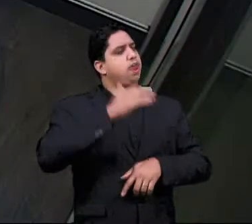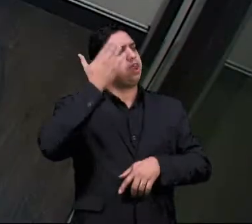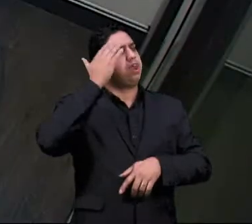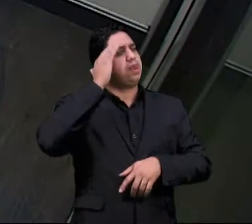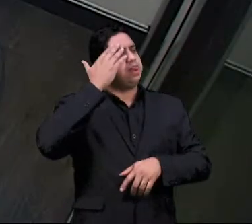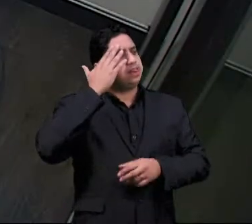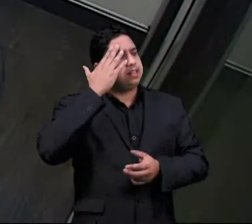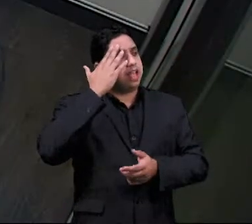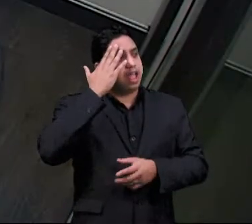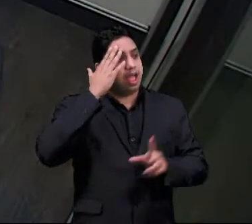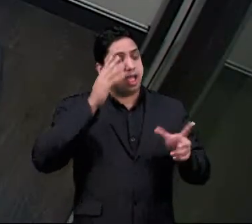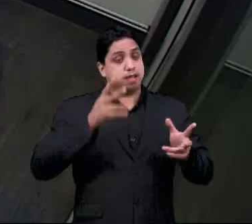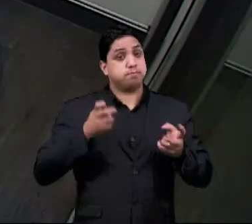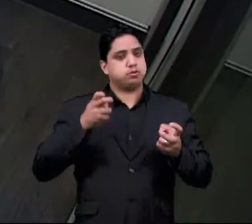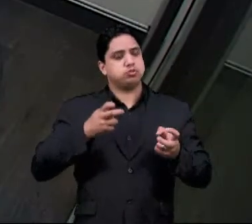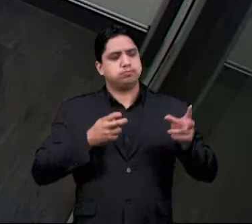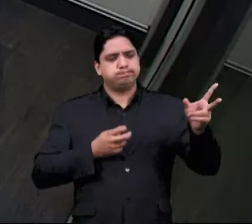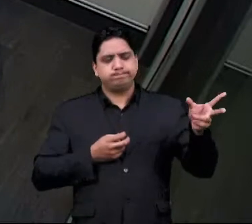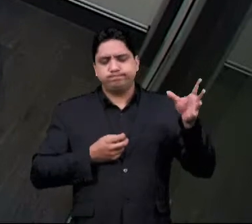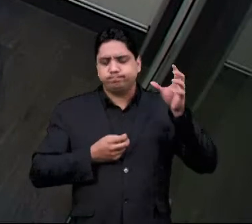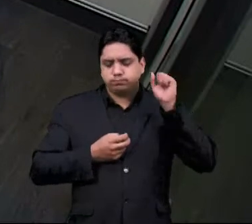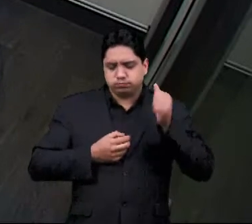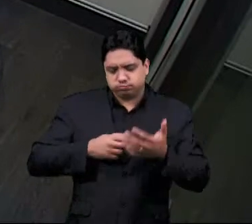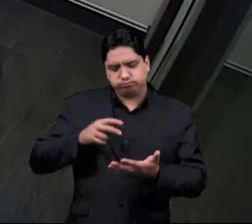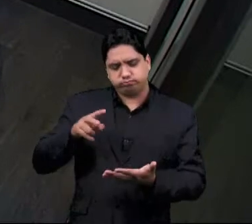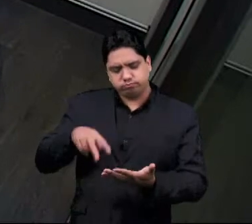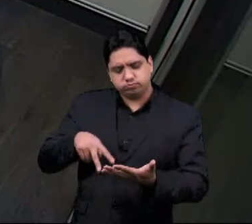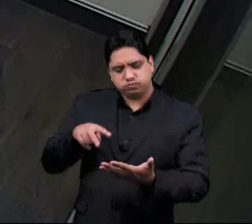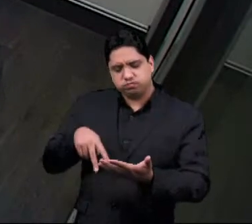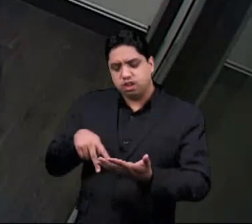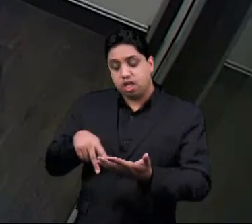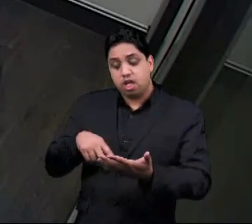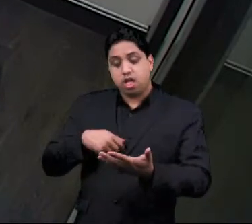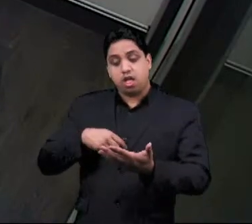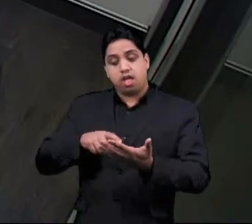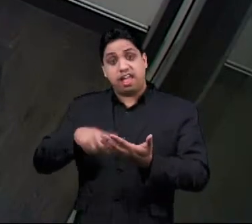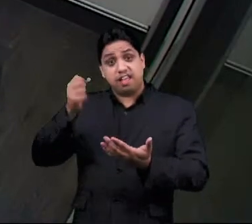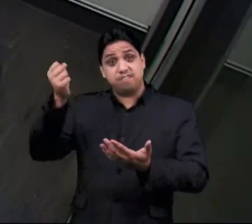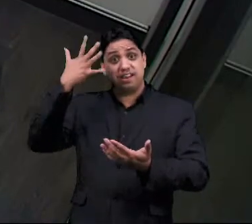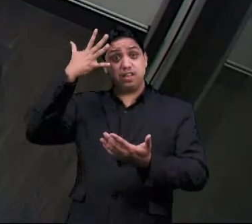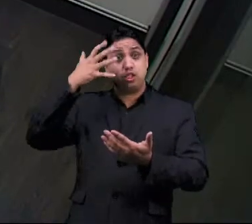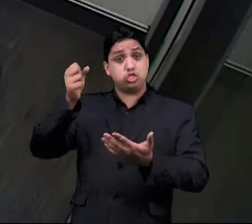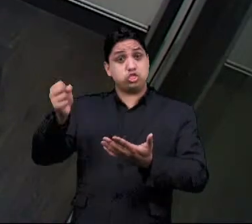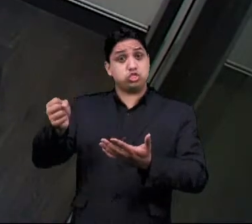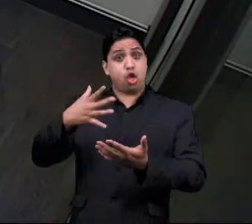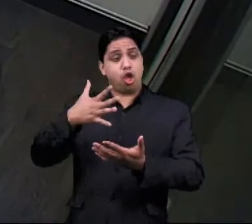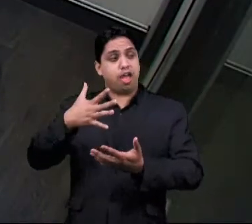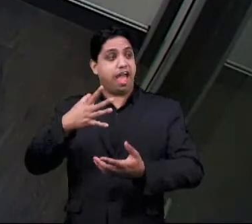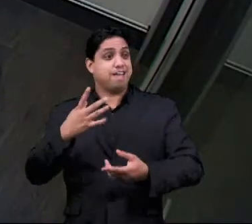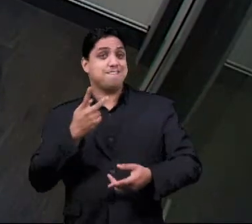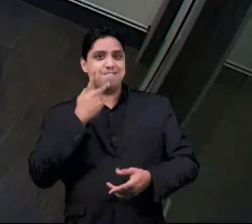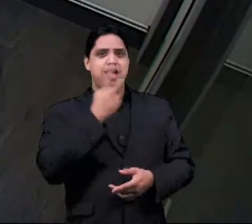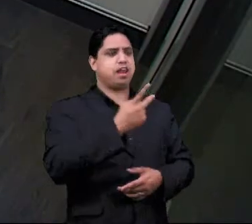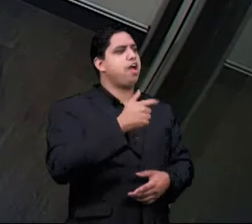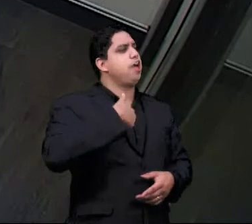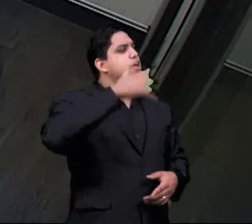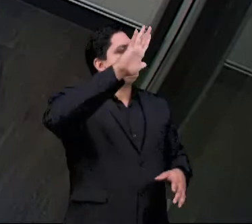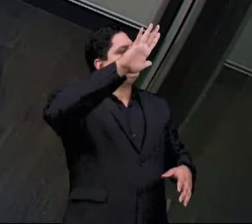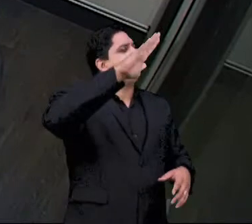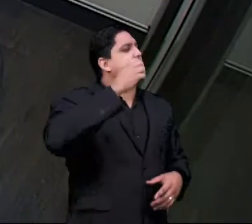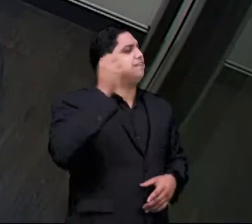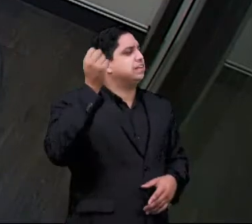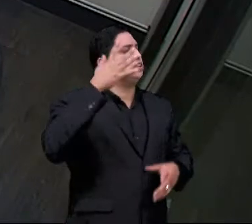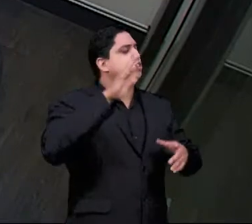outra revelação. Aí ele enriquece, ele pega a revelação que ele recebeu daquele irmão, coloca no